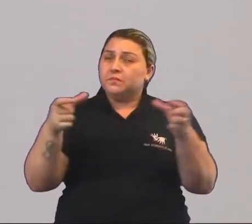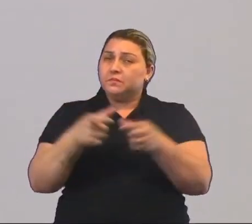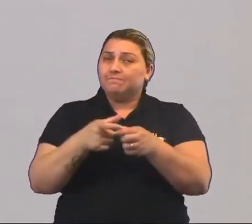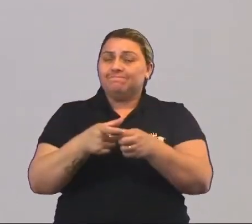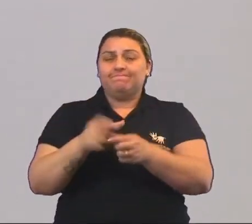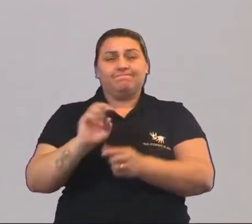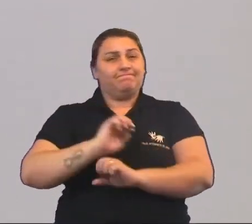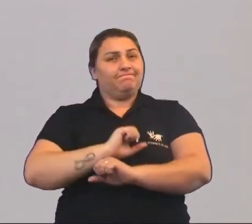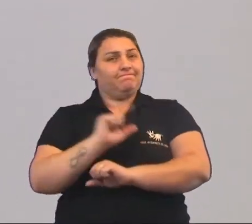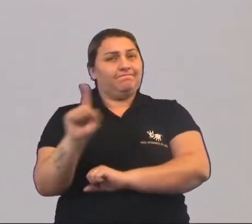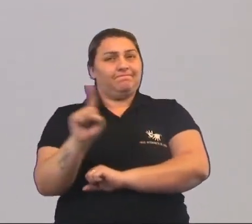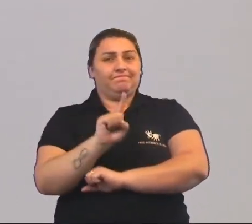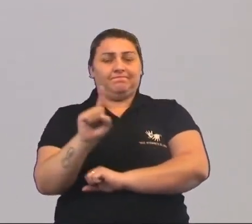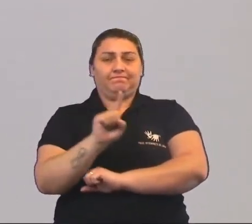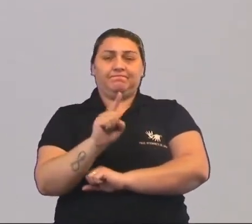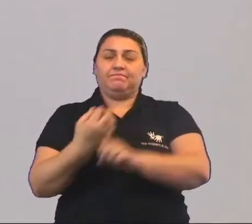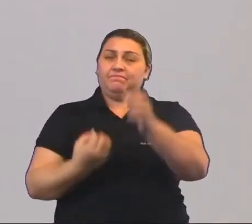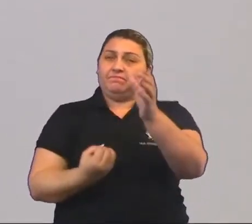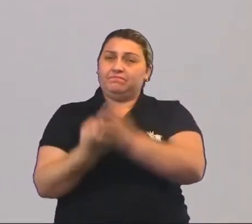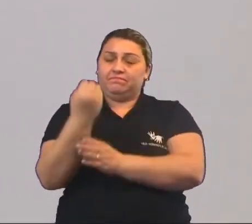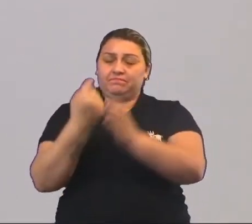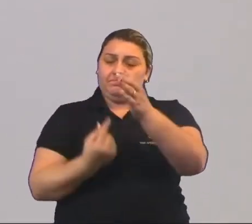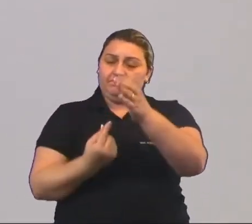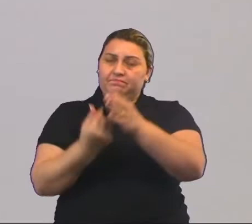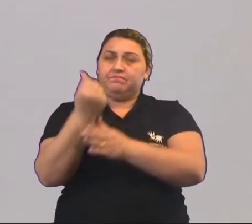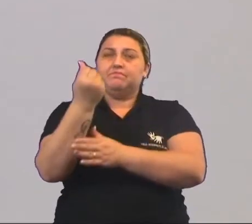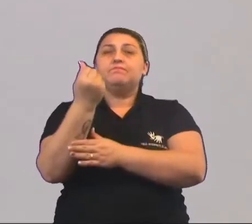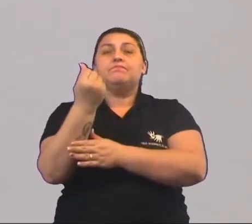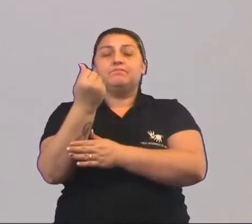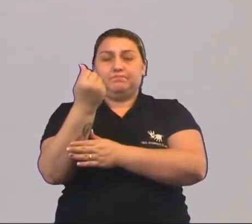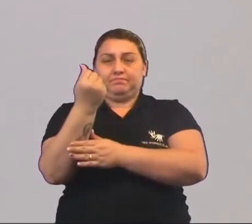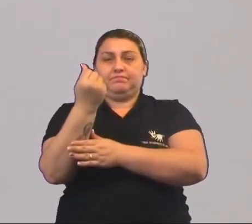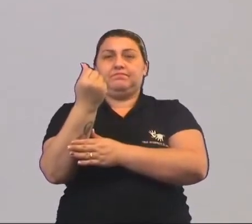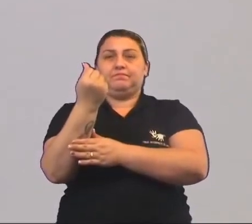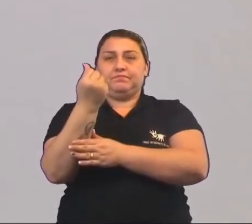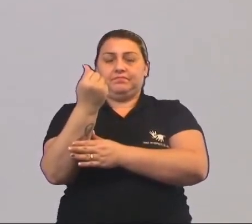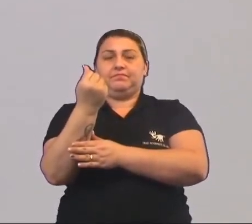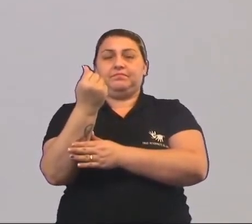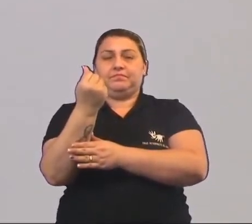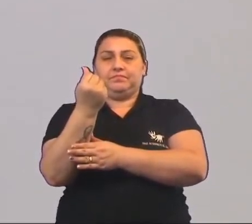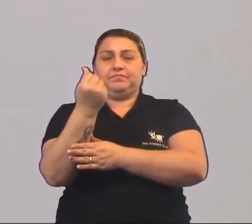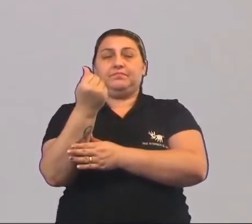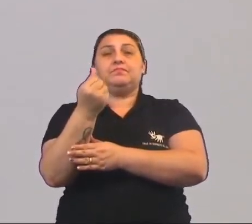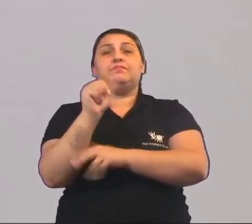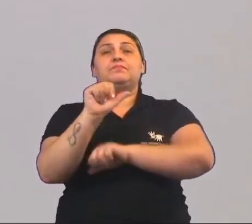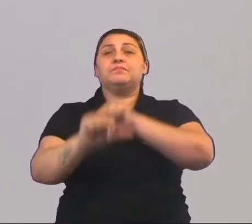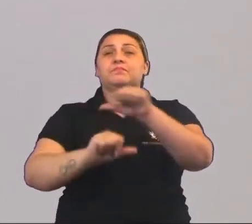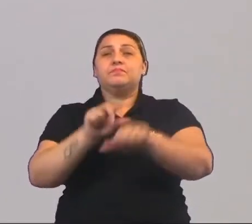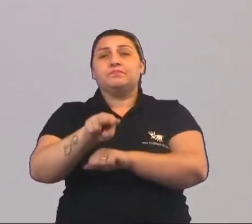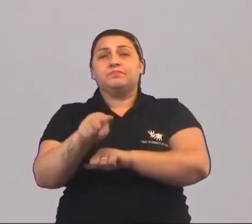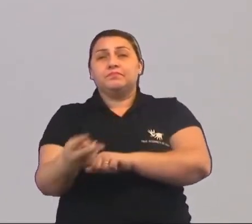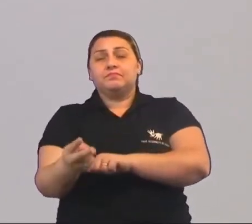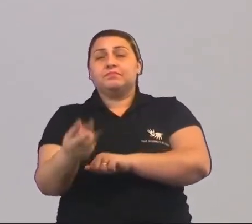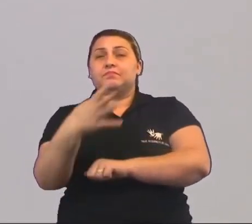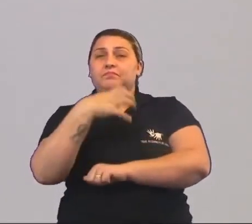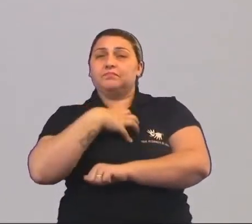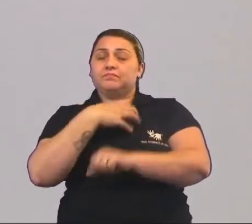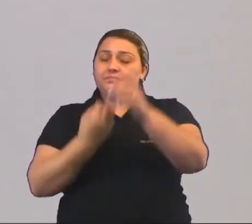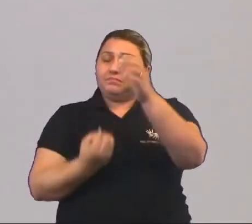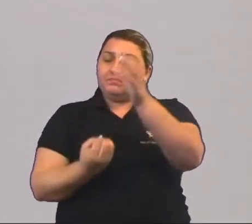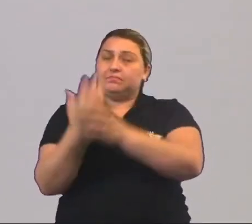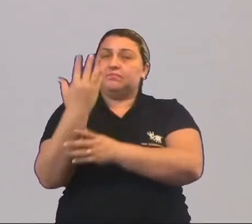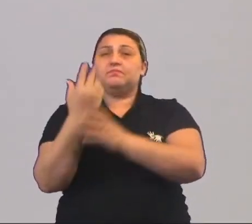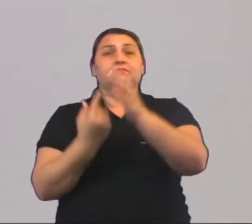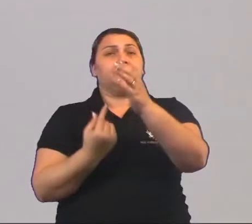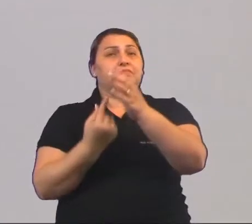não. O modo de produção capitalista, ele se serve dessas contradições. O modo de